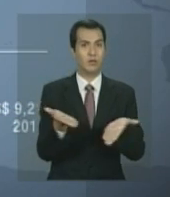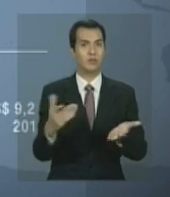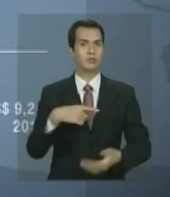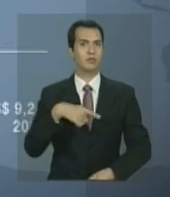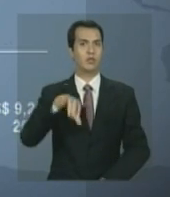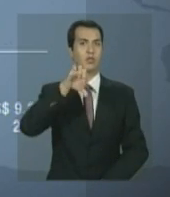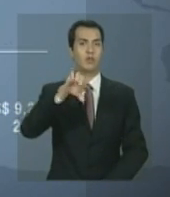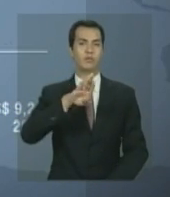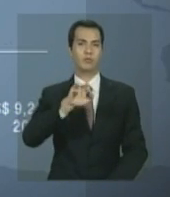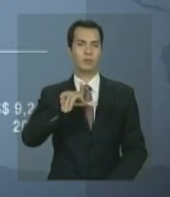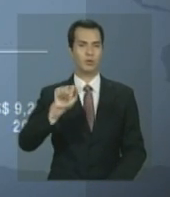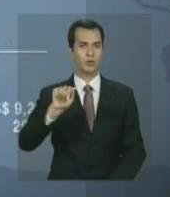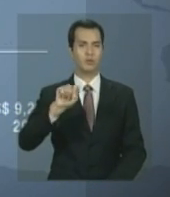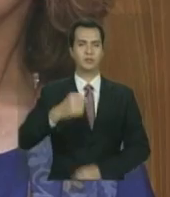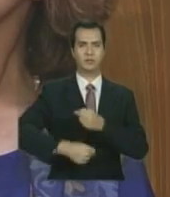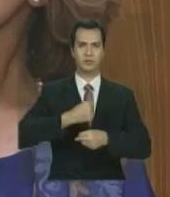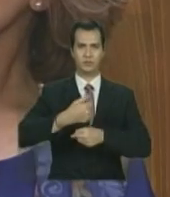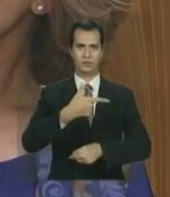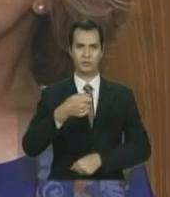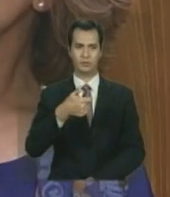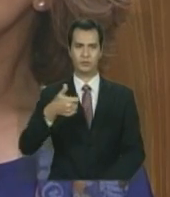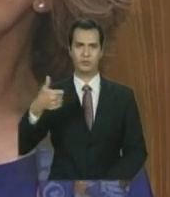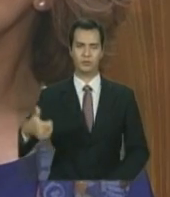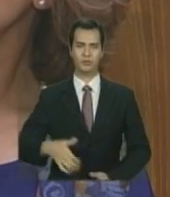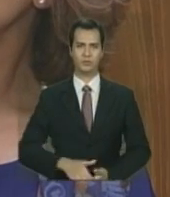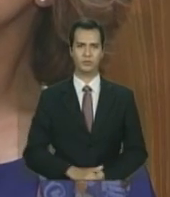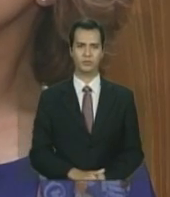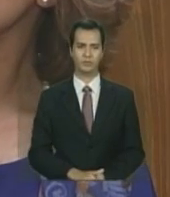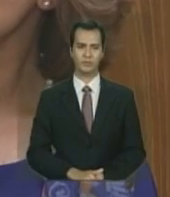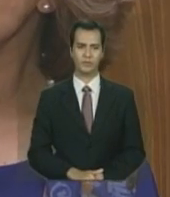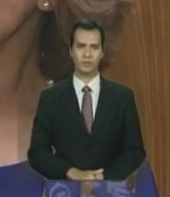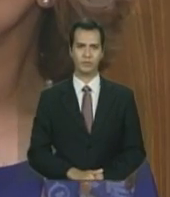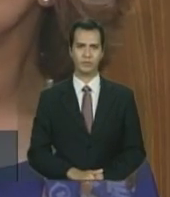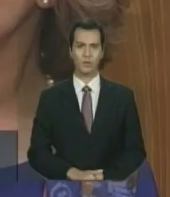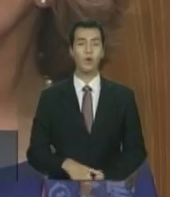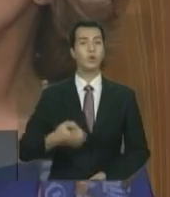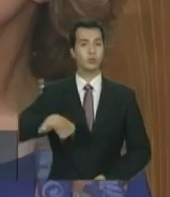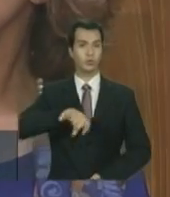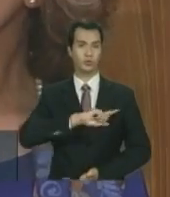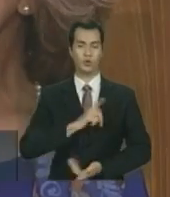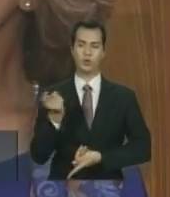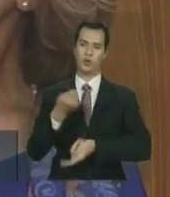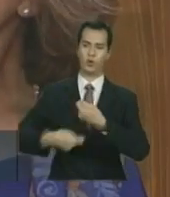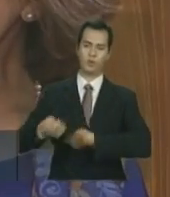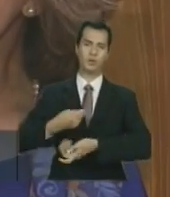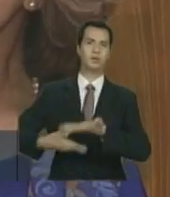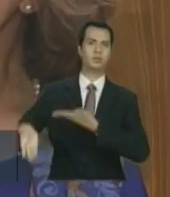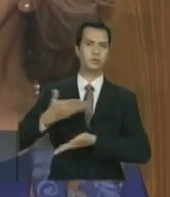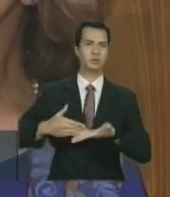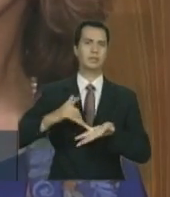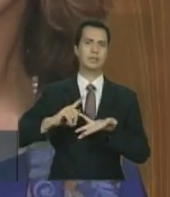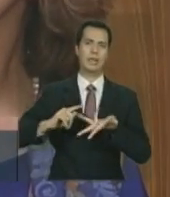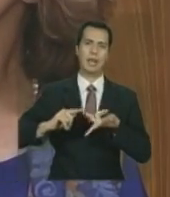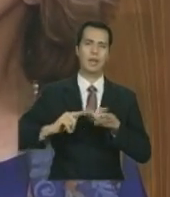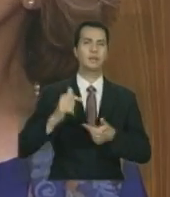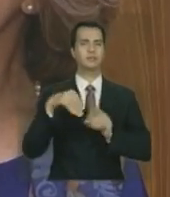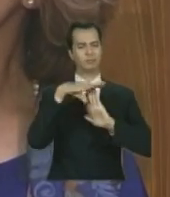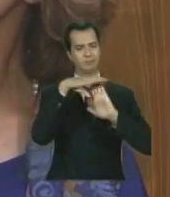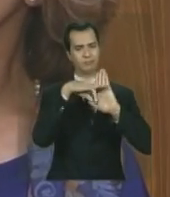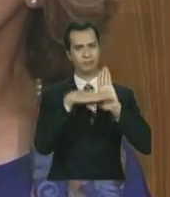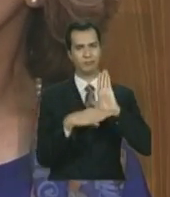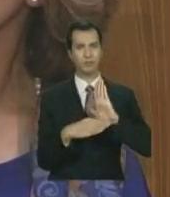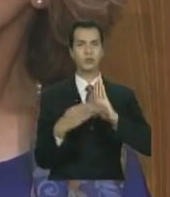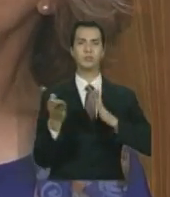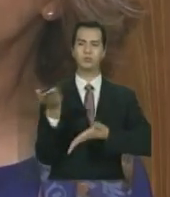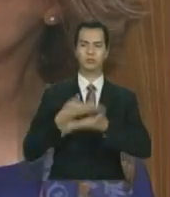de 9 bilhões em 2011. A nossa pauta comercial, ela tem uma concentração ainda em poucos produtos, né? Nós